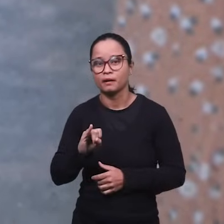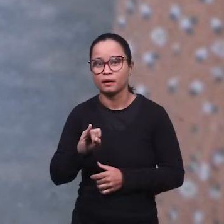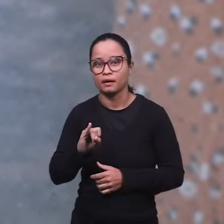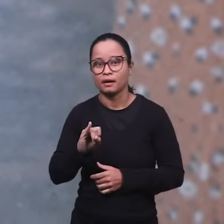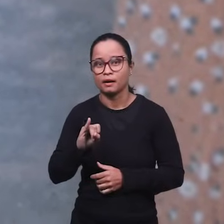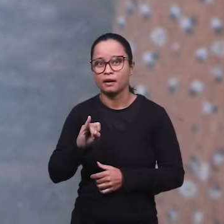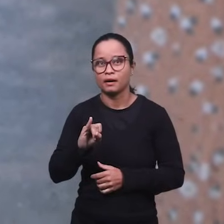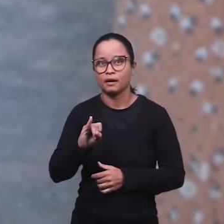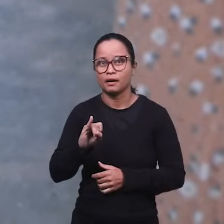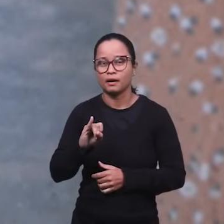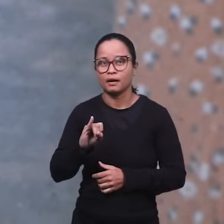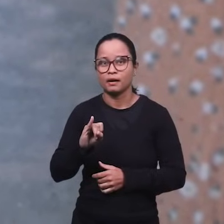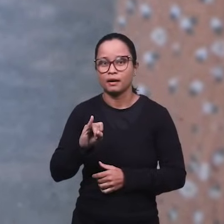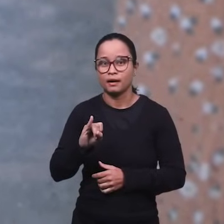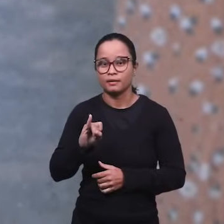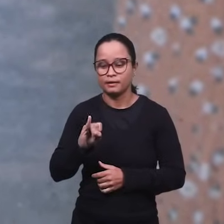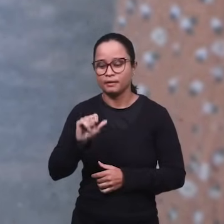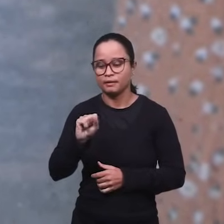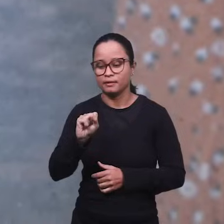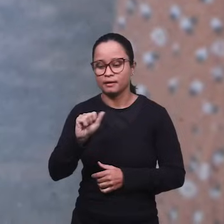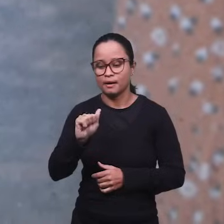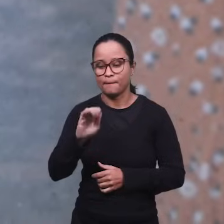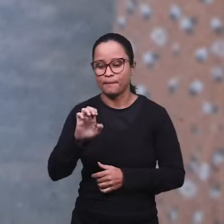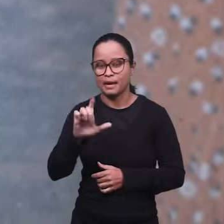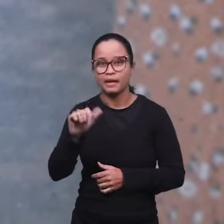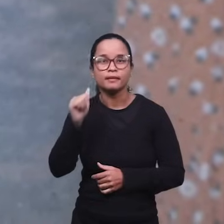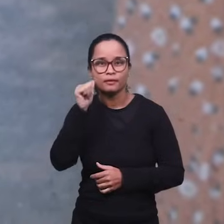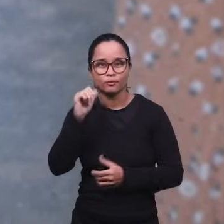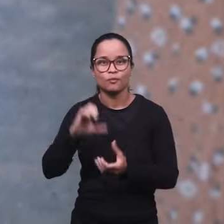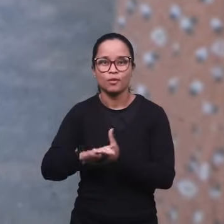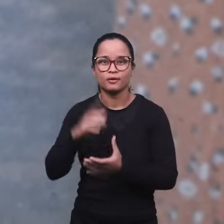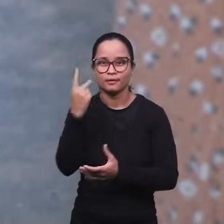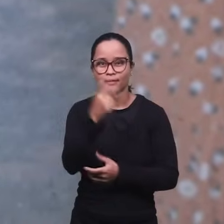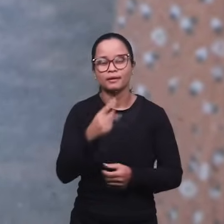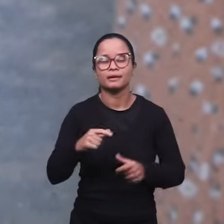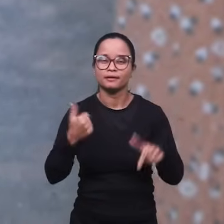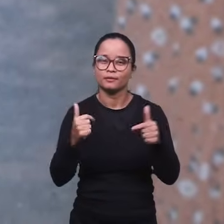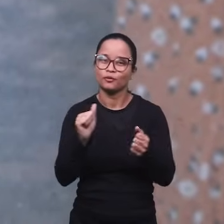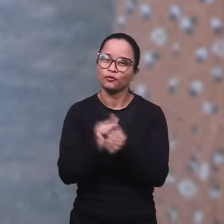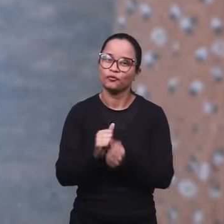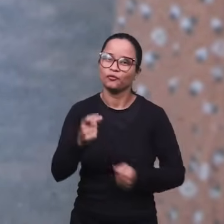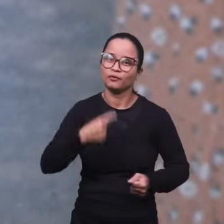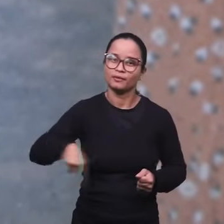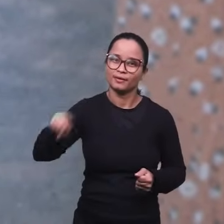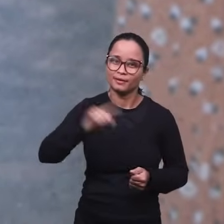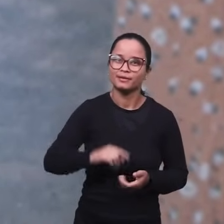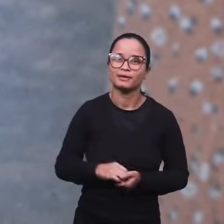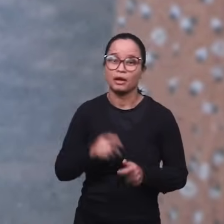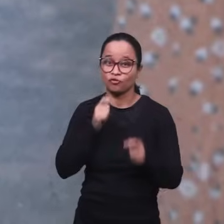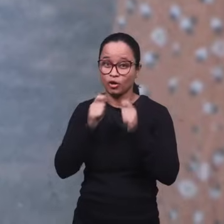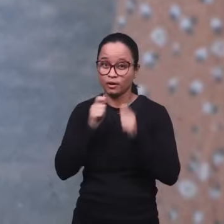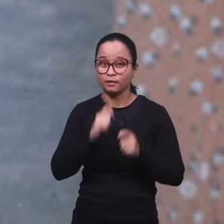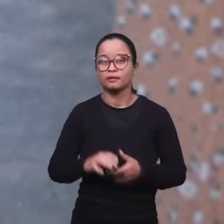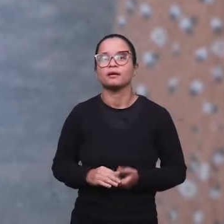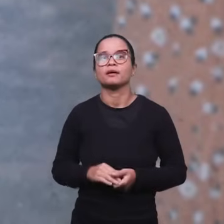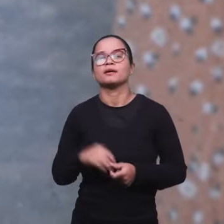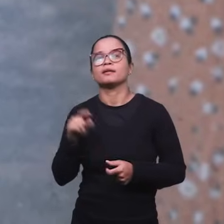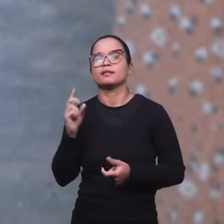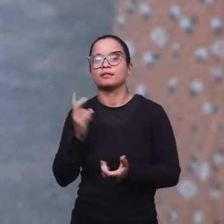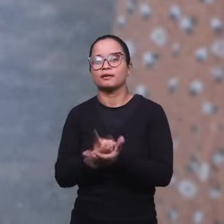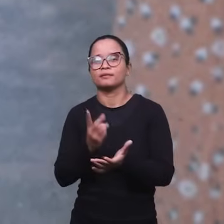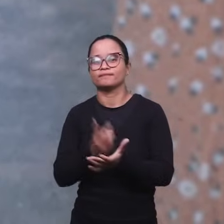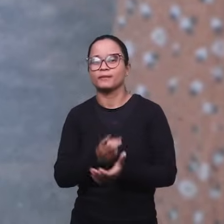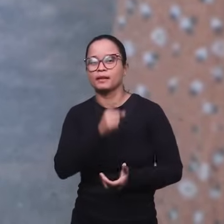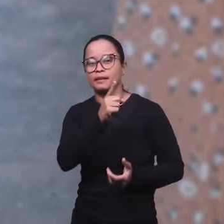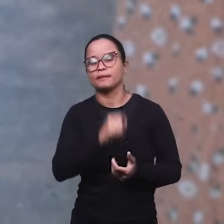a nossa irmã jornalista Isabela Pelto, que também trabalha, participa conosco aqui, contribuindo com a sua correspondência.